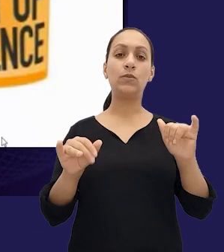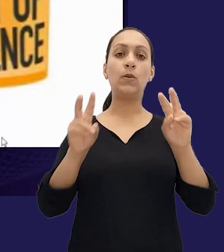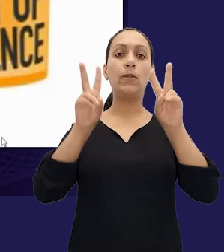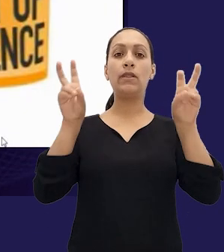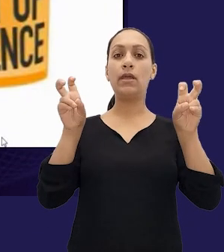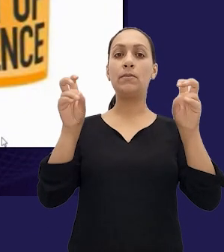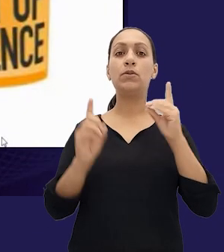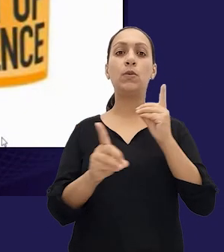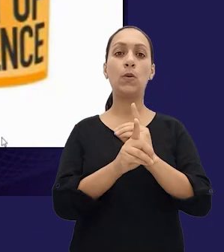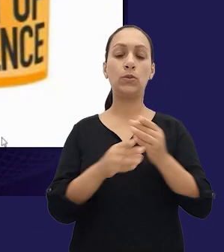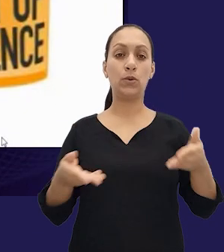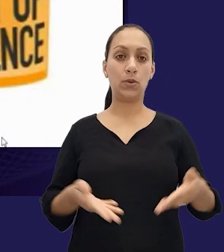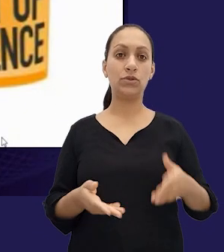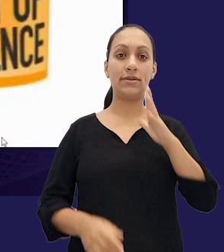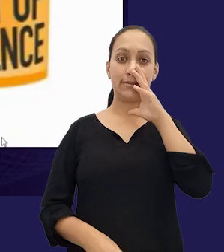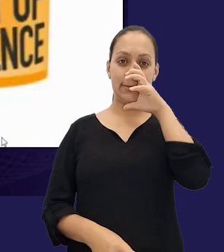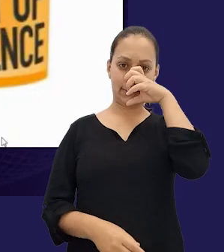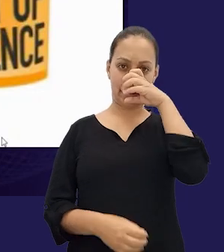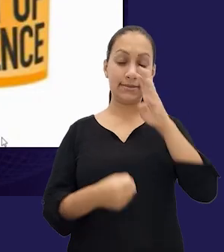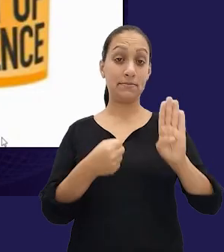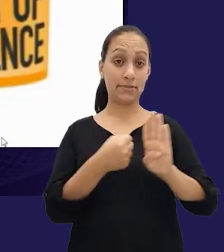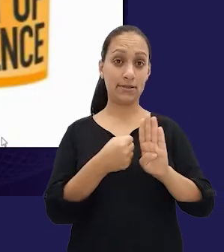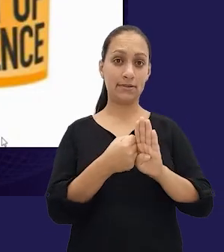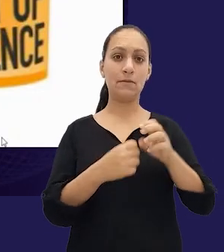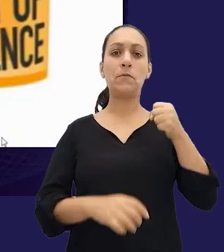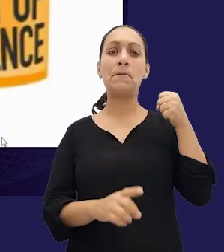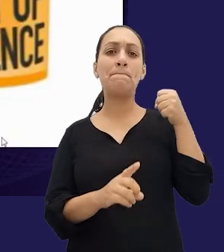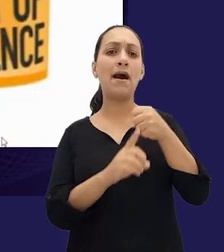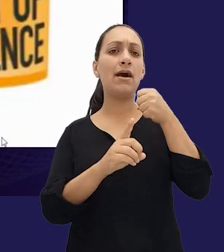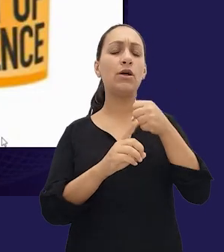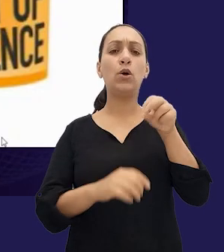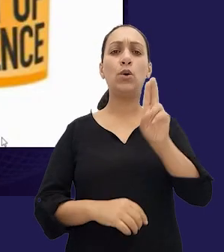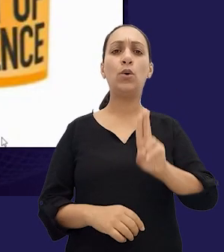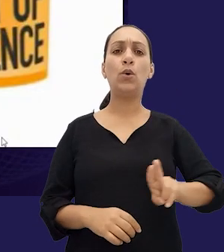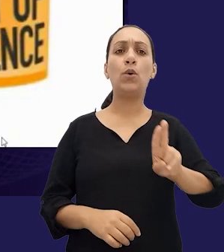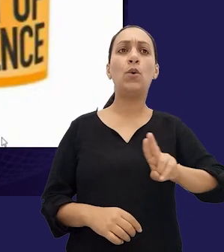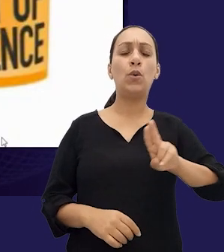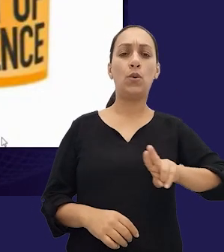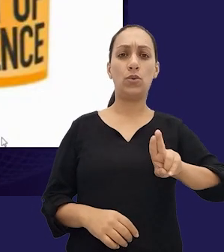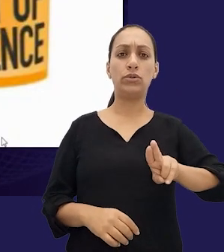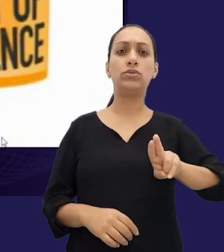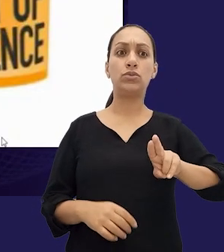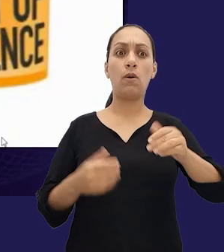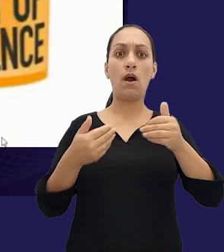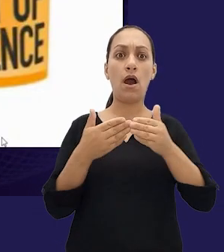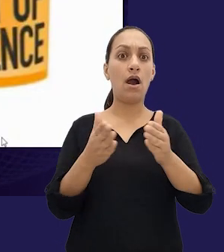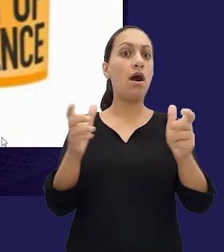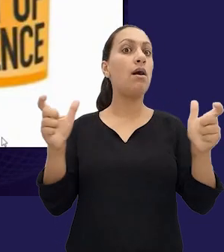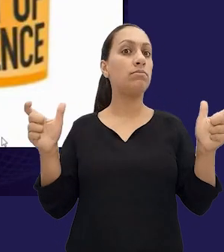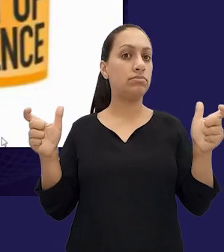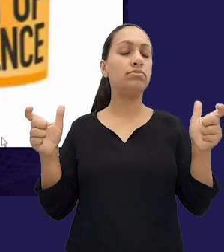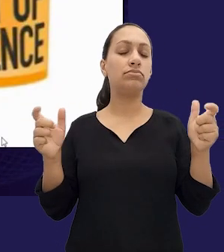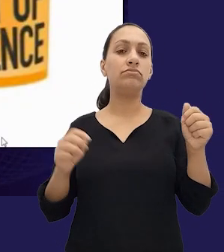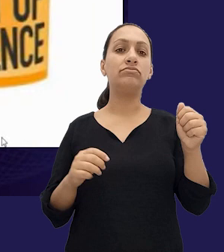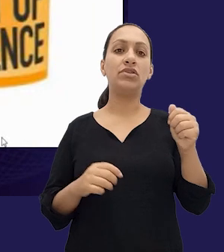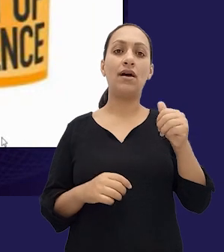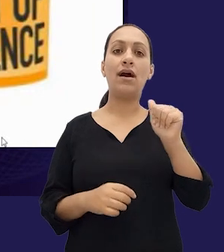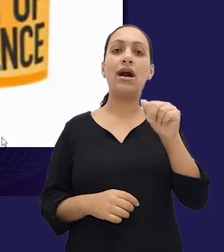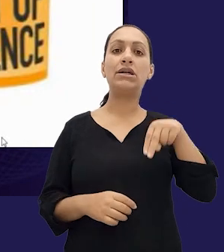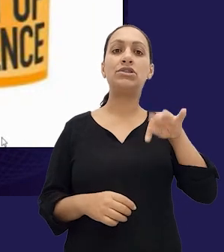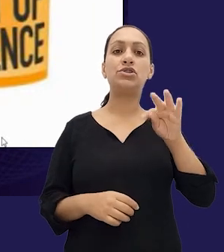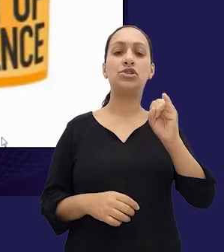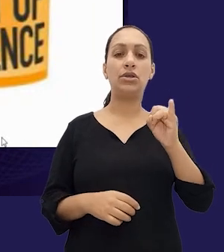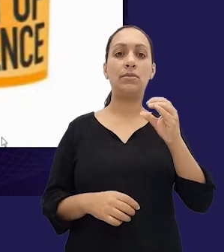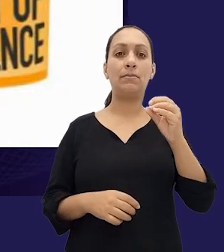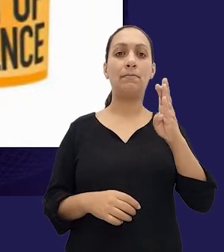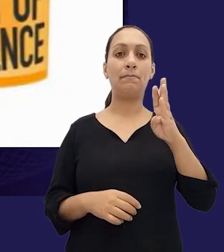hoje é resistência bacteriana, o impacto do uso, né, do amplo uso de antimicrobianos